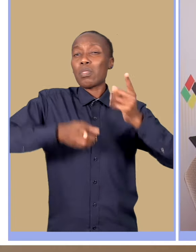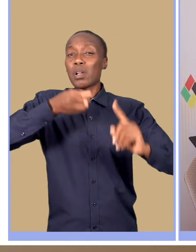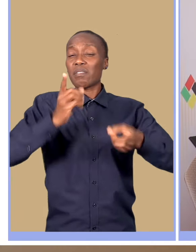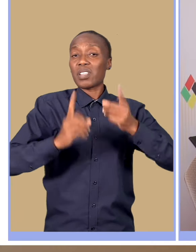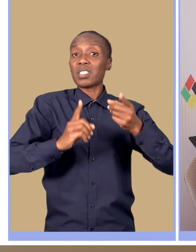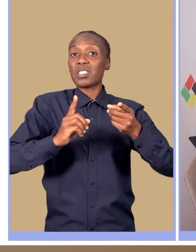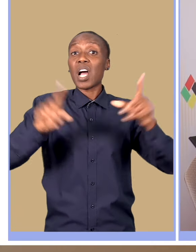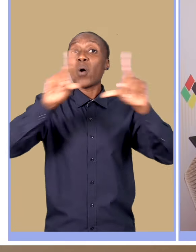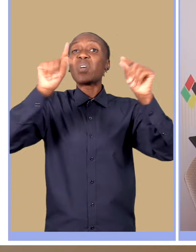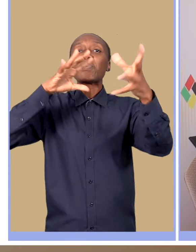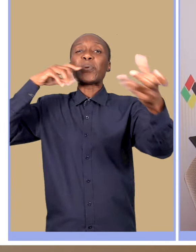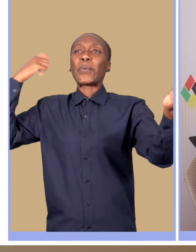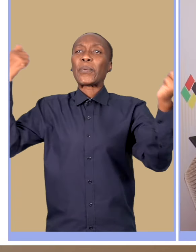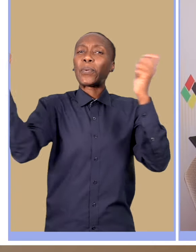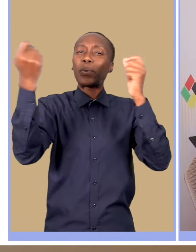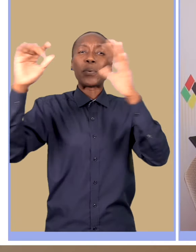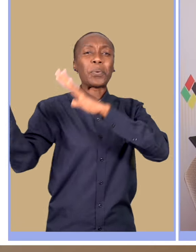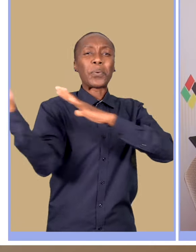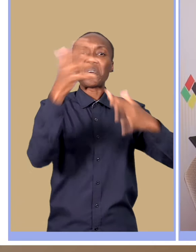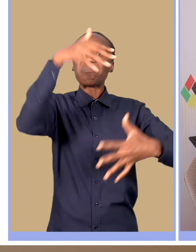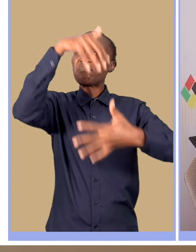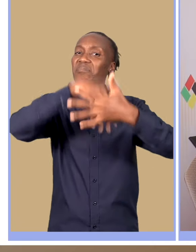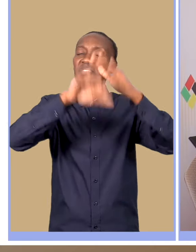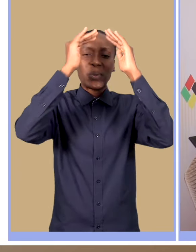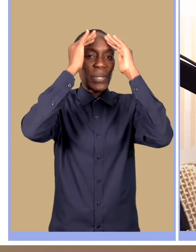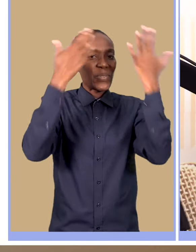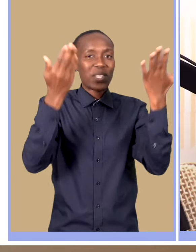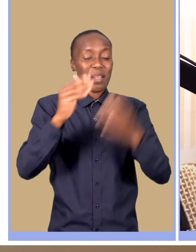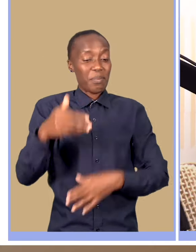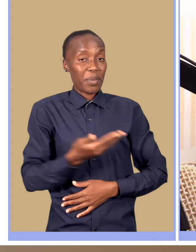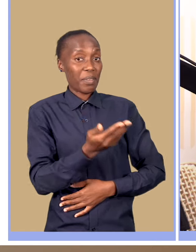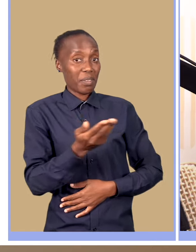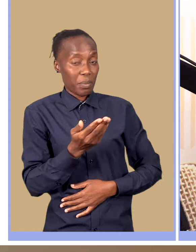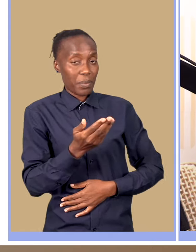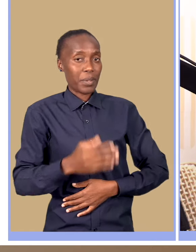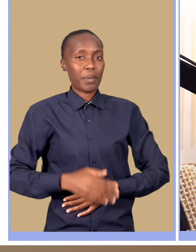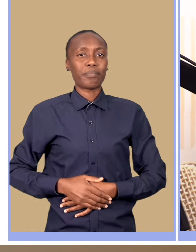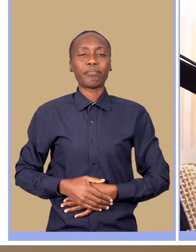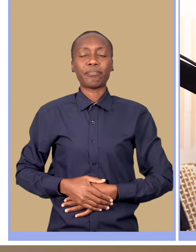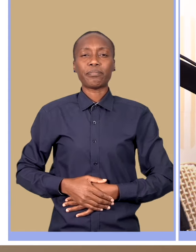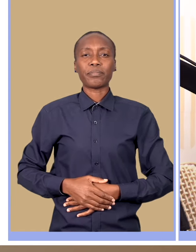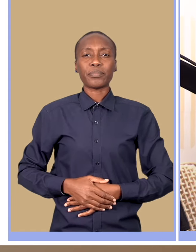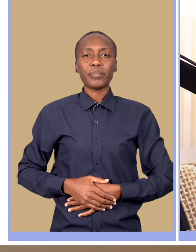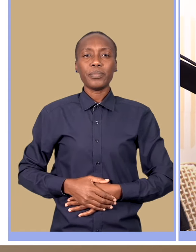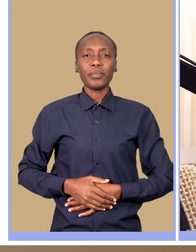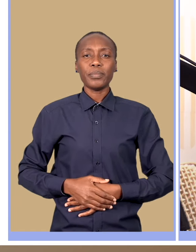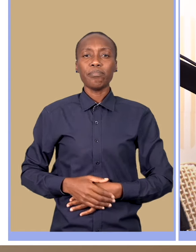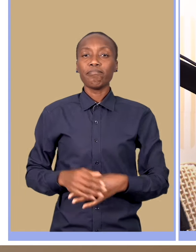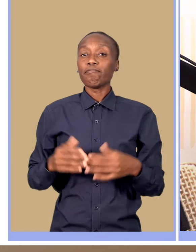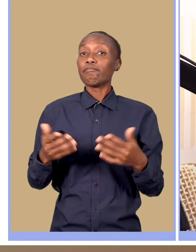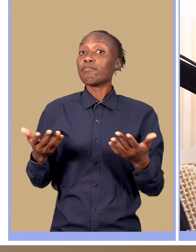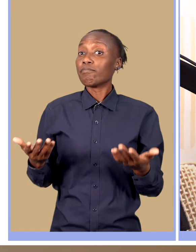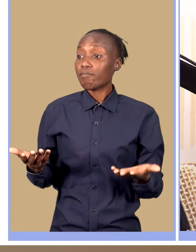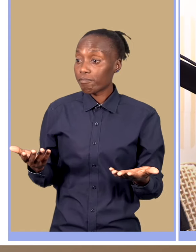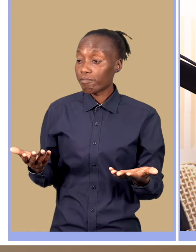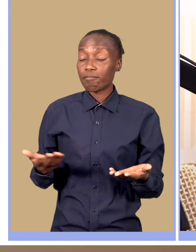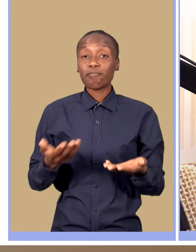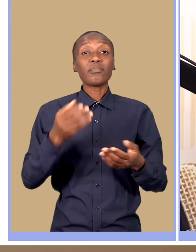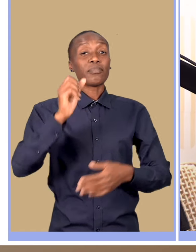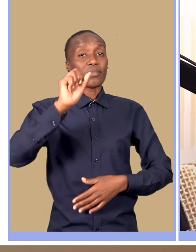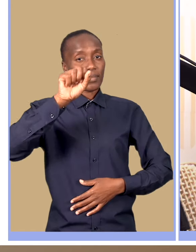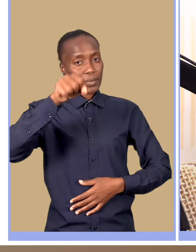do conhecimento dessas mudanças climáticas. Uhum. Sim, este é um outro aspecto que tem